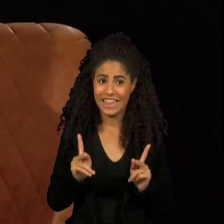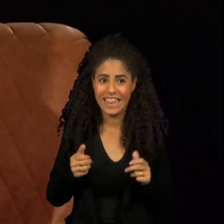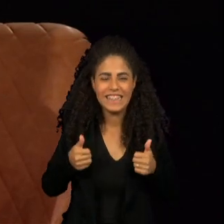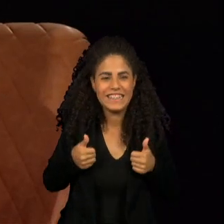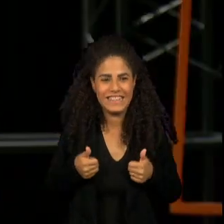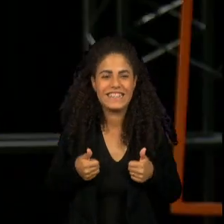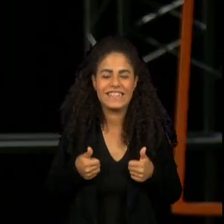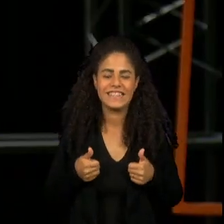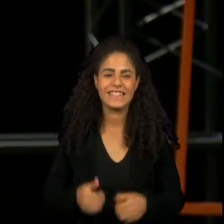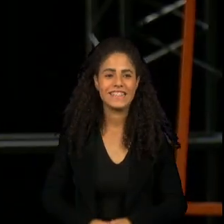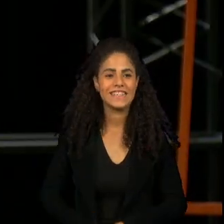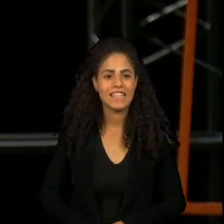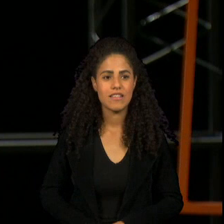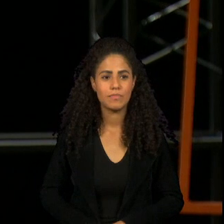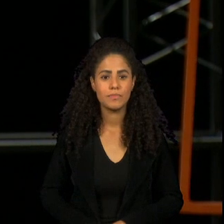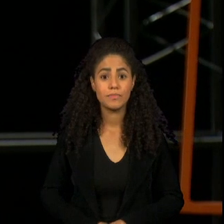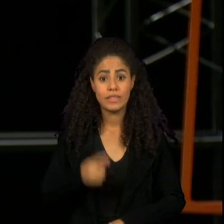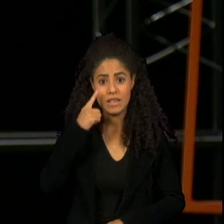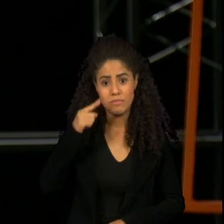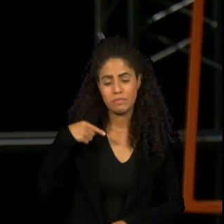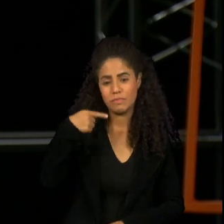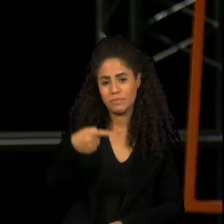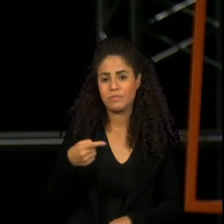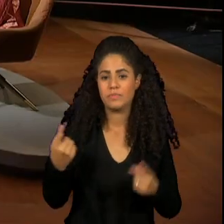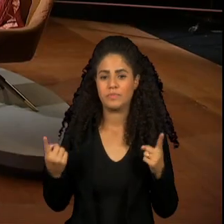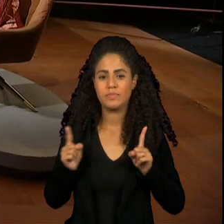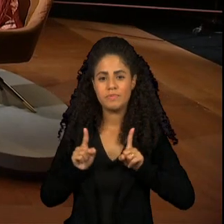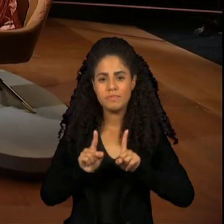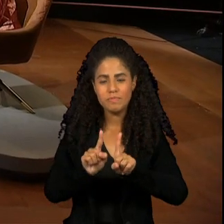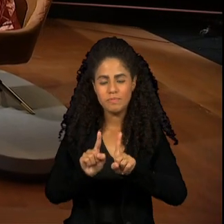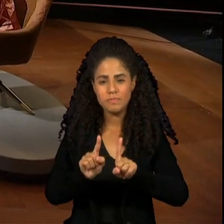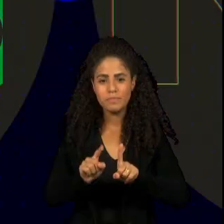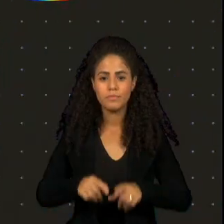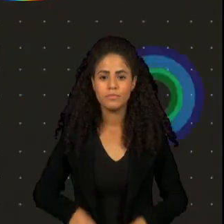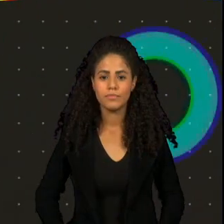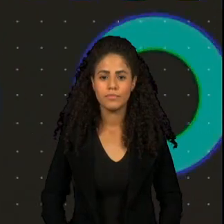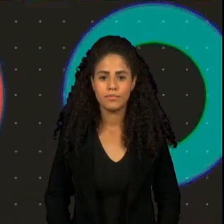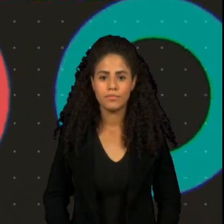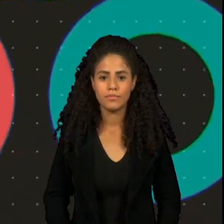Tá bom. Voltamos já com o Persona.